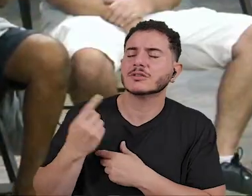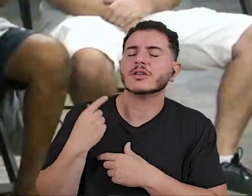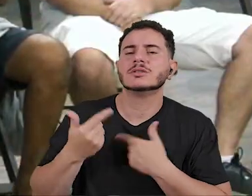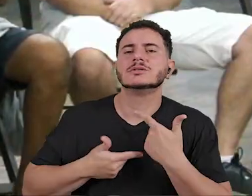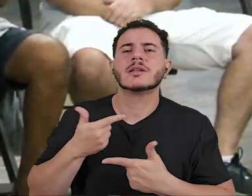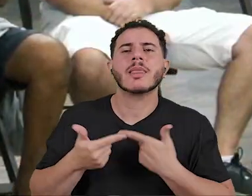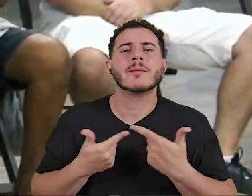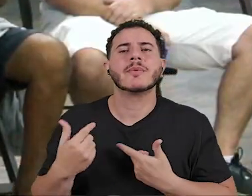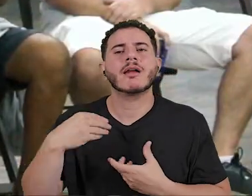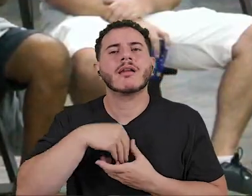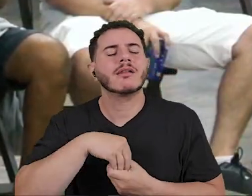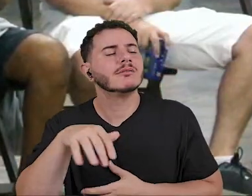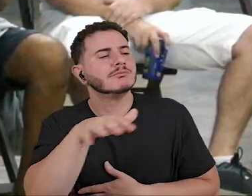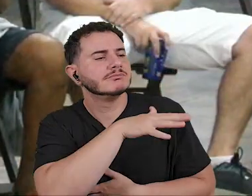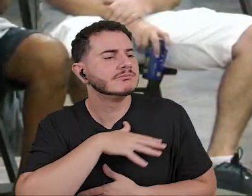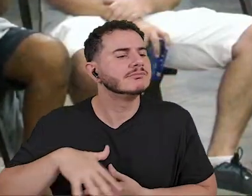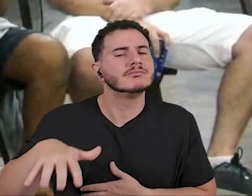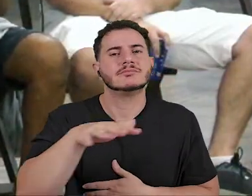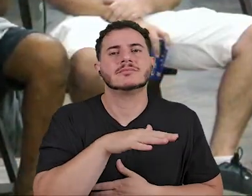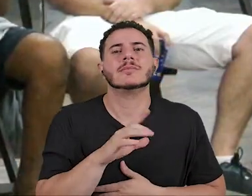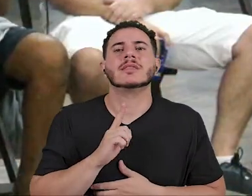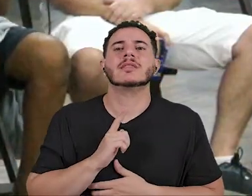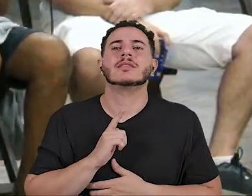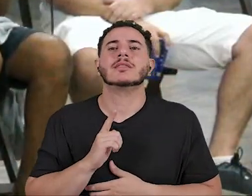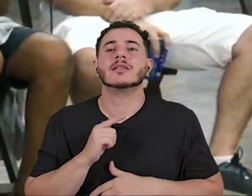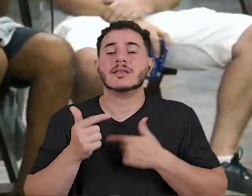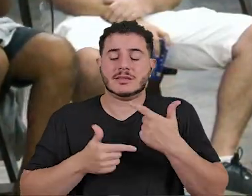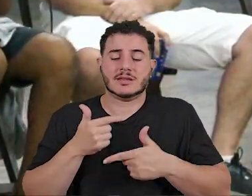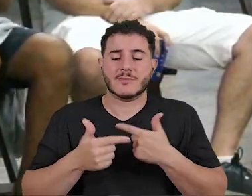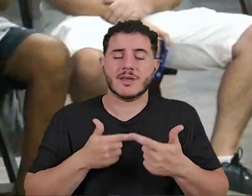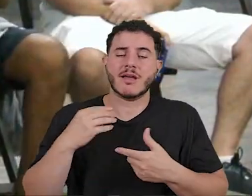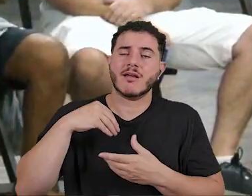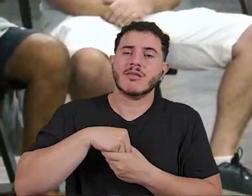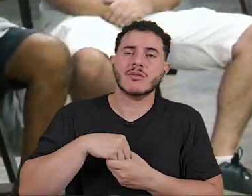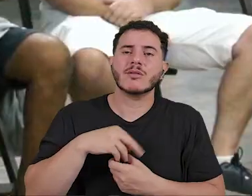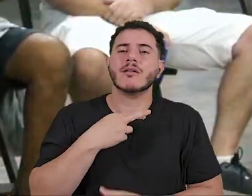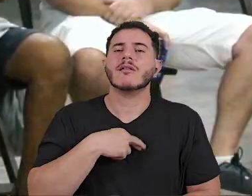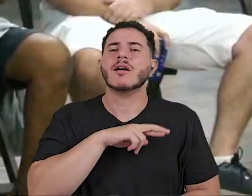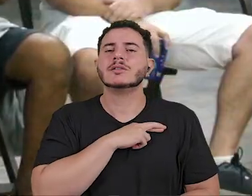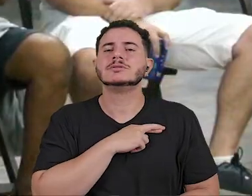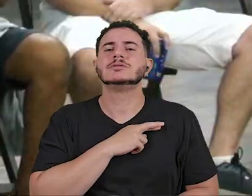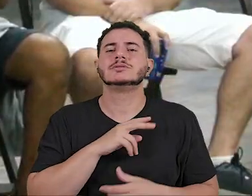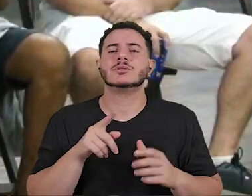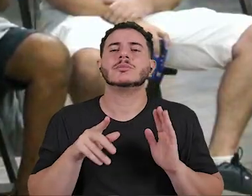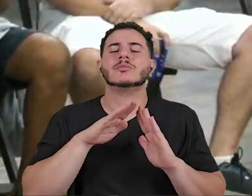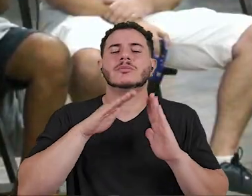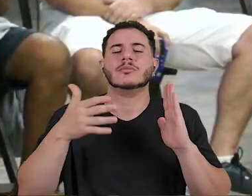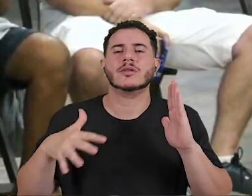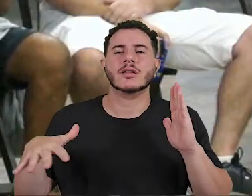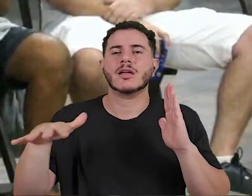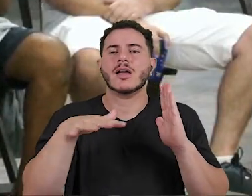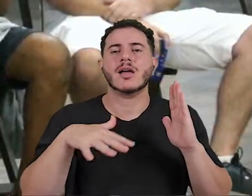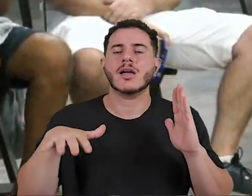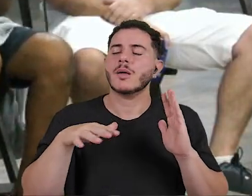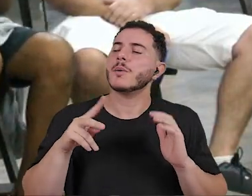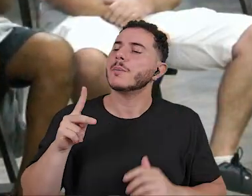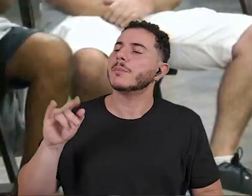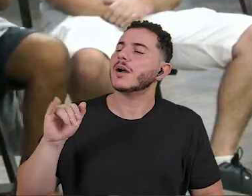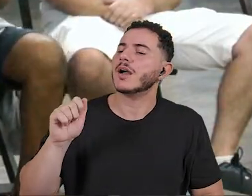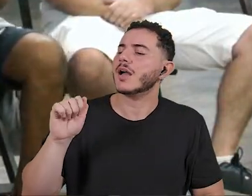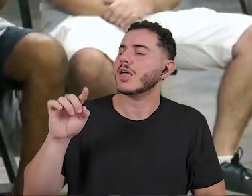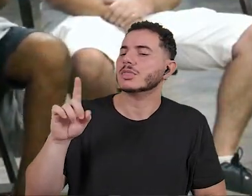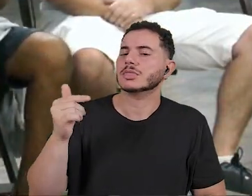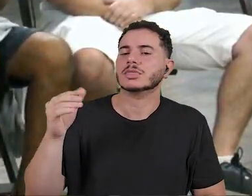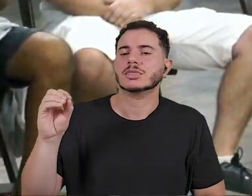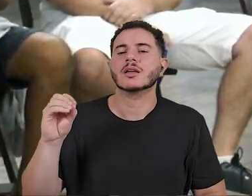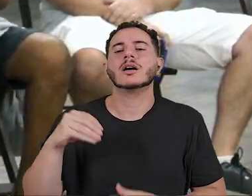nação nagô é raiz e que vem do terreiro de Paiadão. Todos os terreiros dali, primeiro visitava o terreiro de Paiadão, Leão